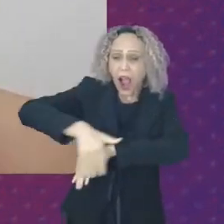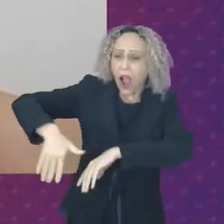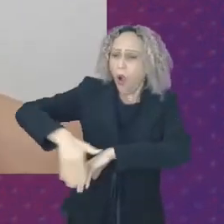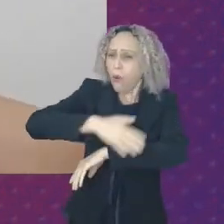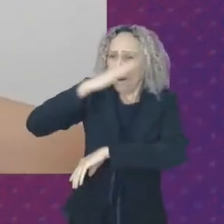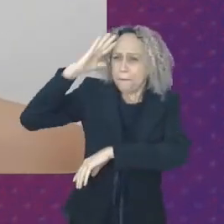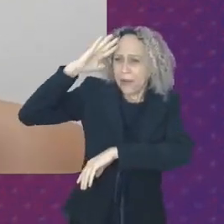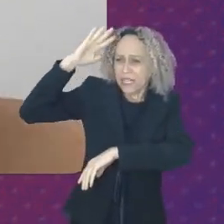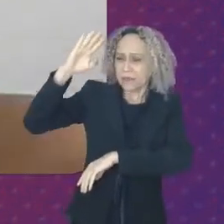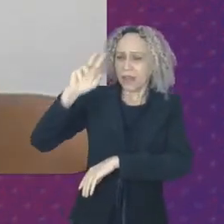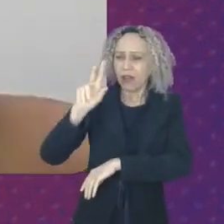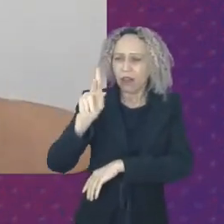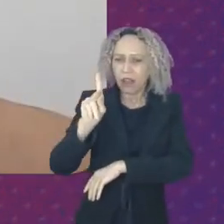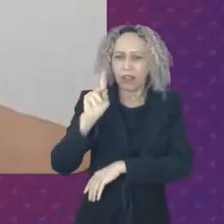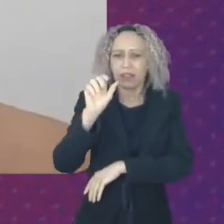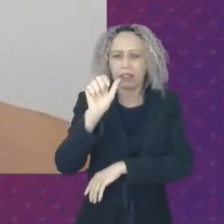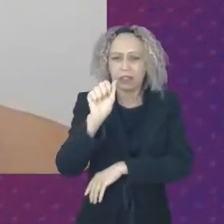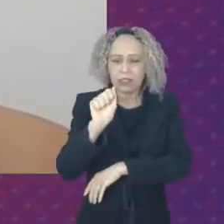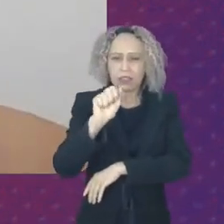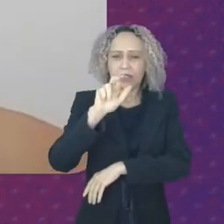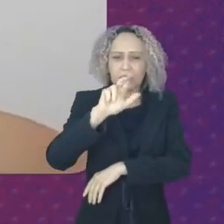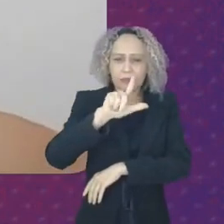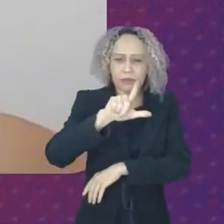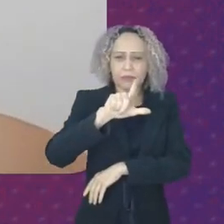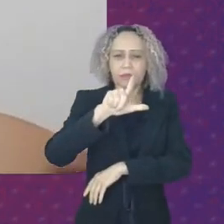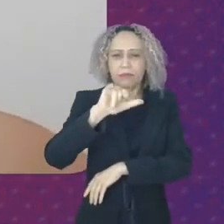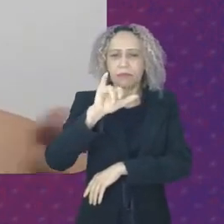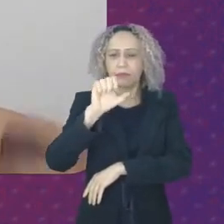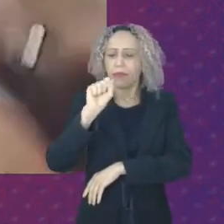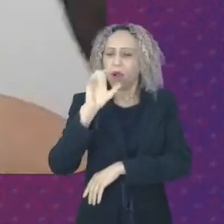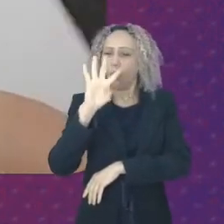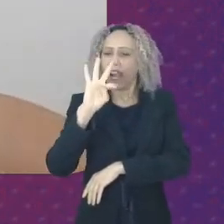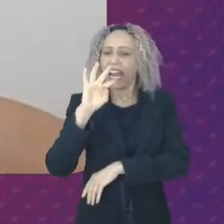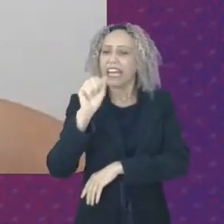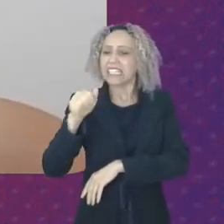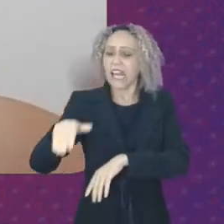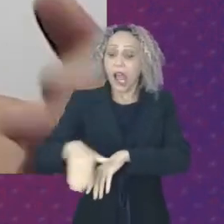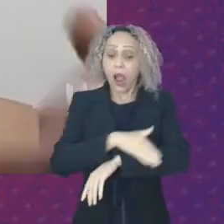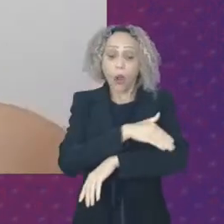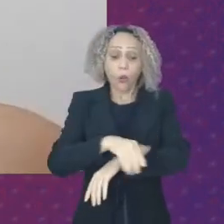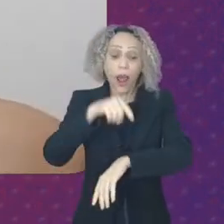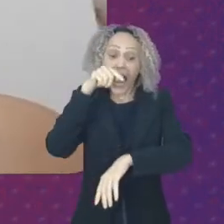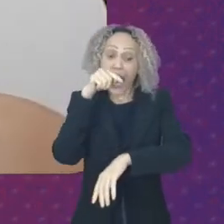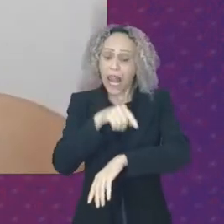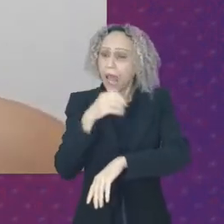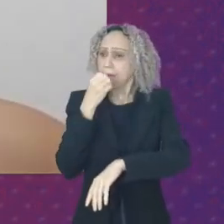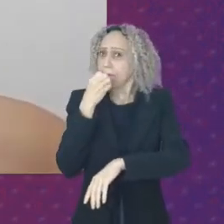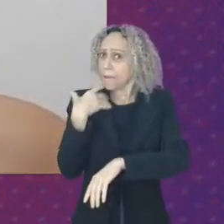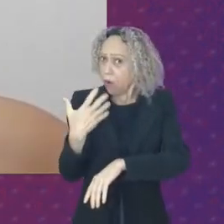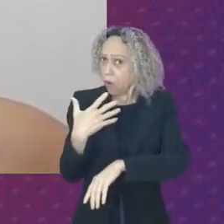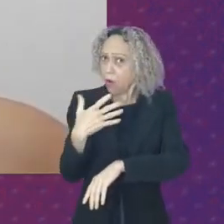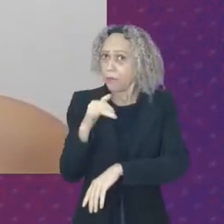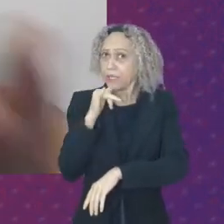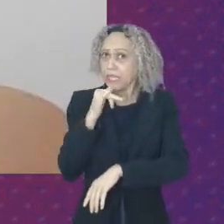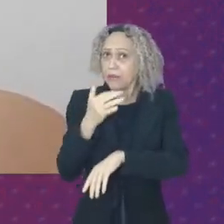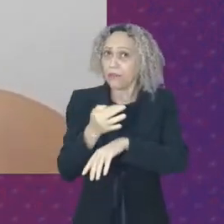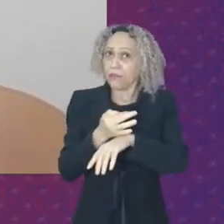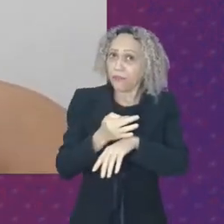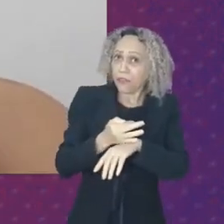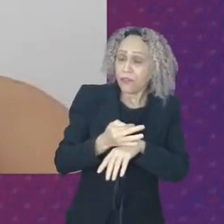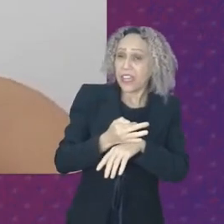qual origem elas forem. Então, você consegue criar uma inserção social, além de